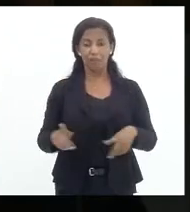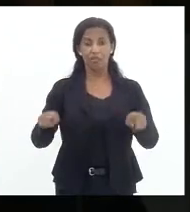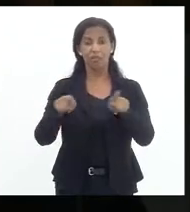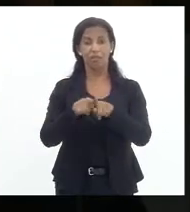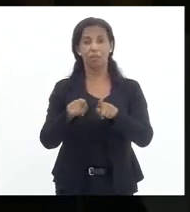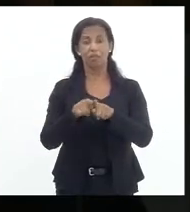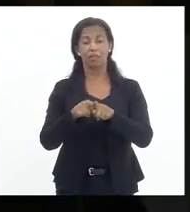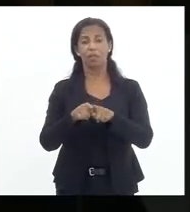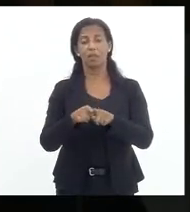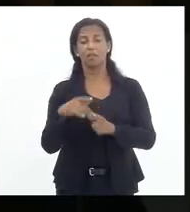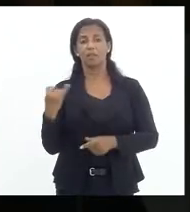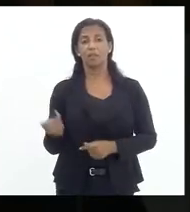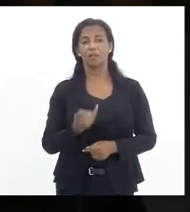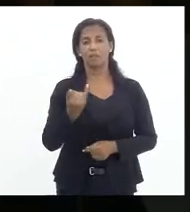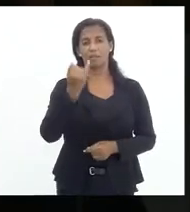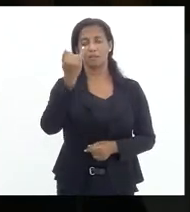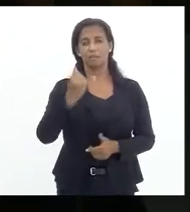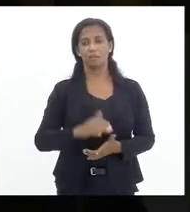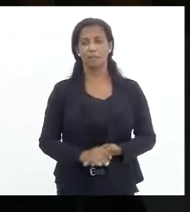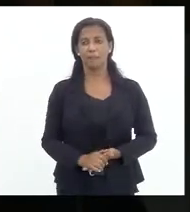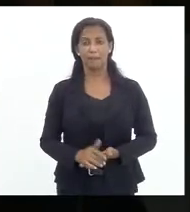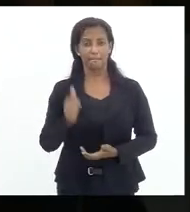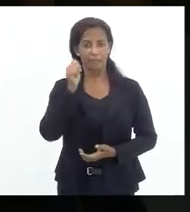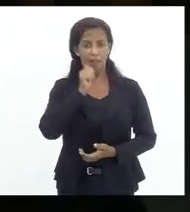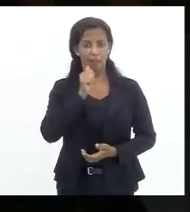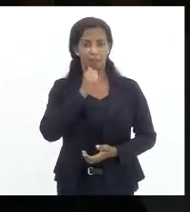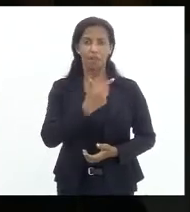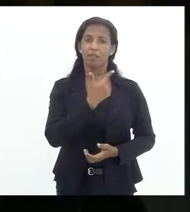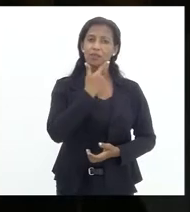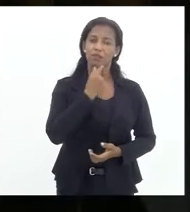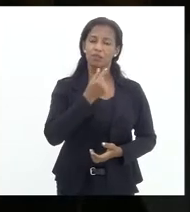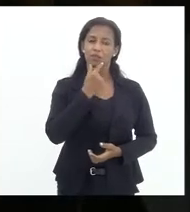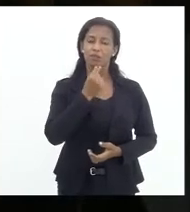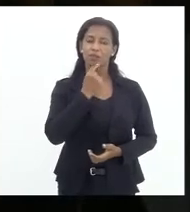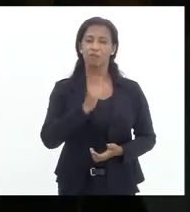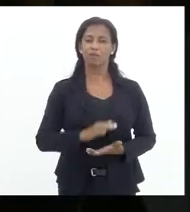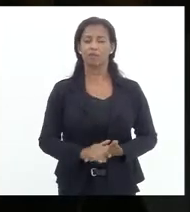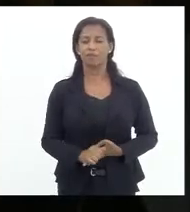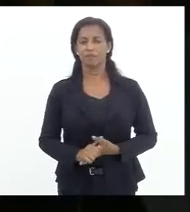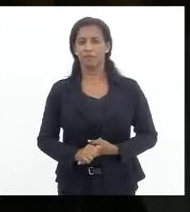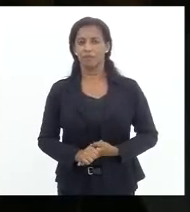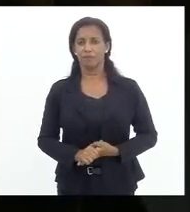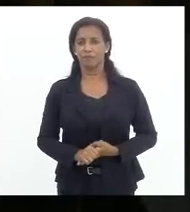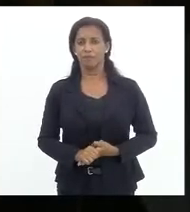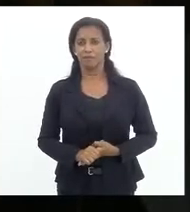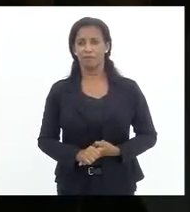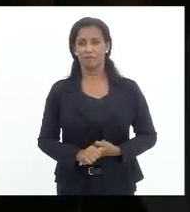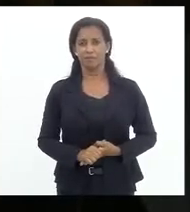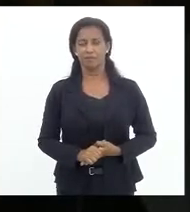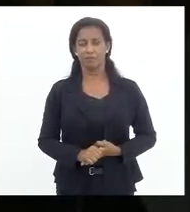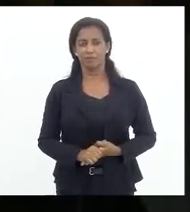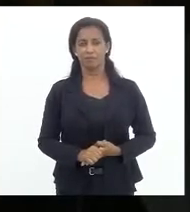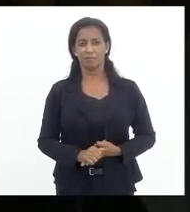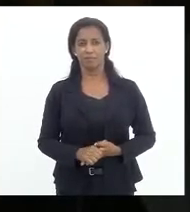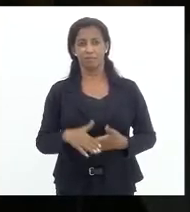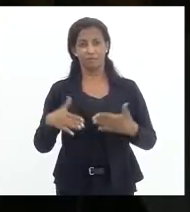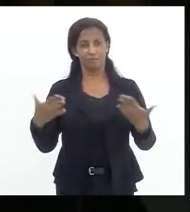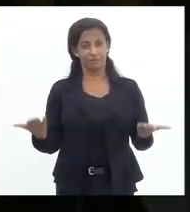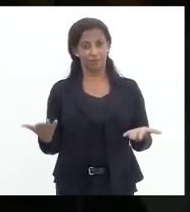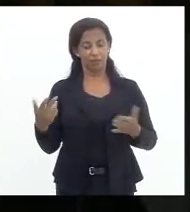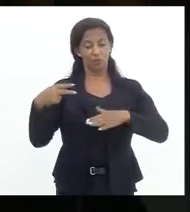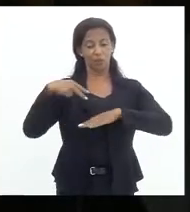do papel de mulheres e homens o que estão de